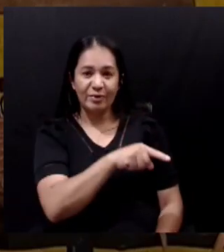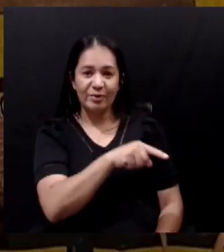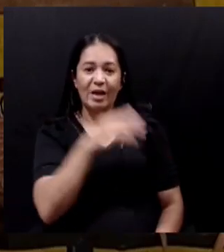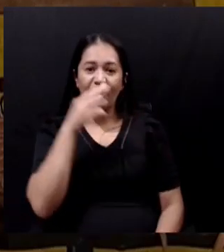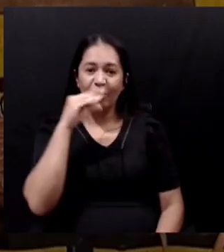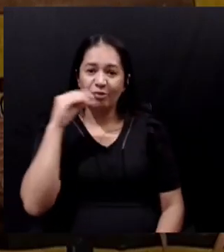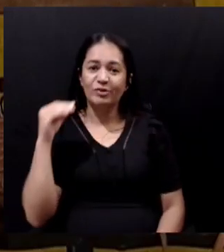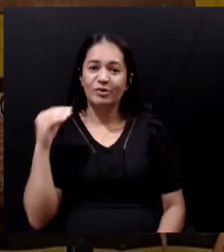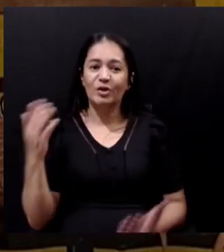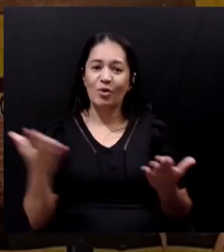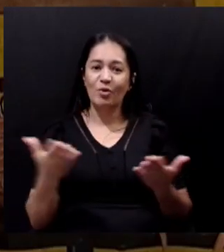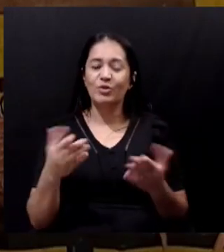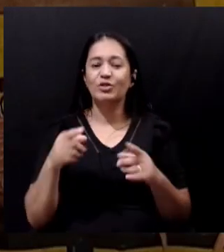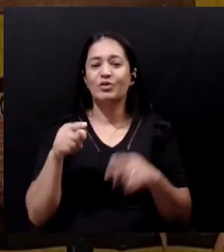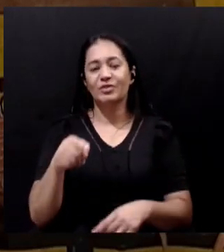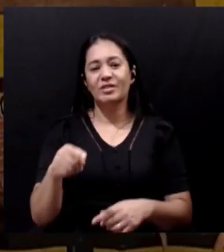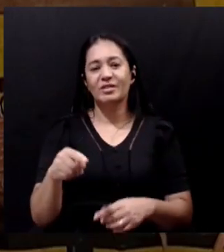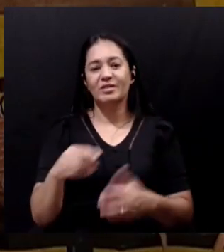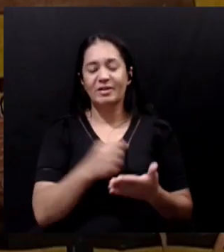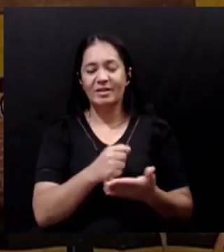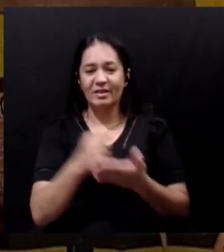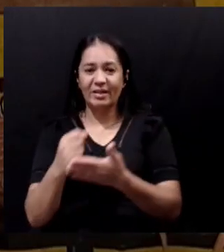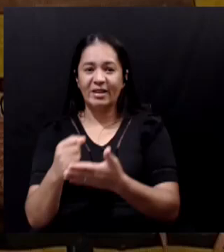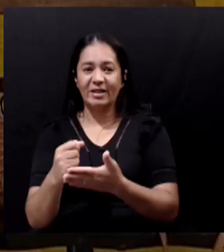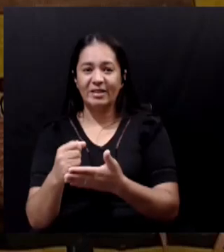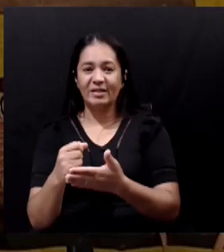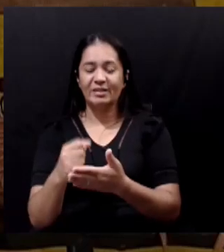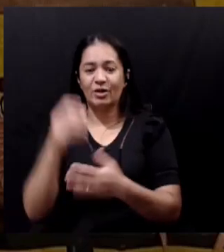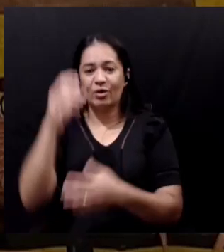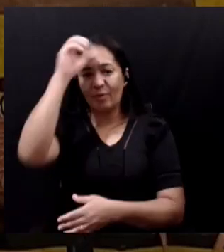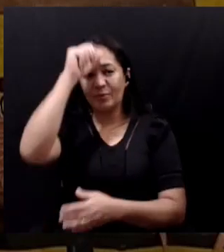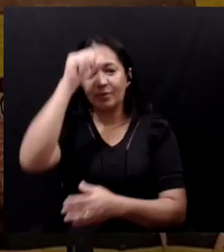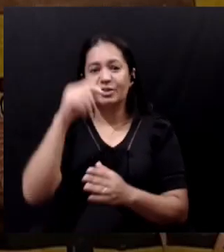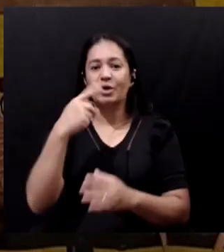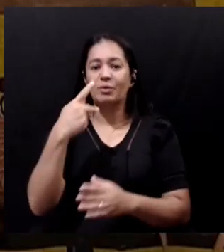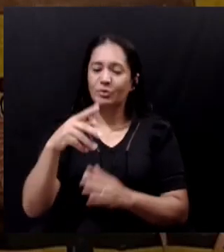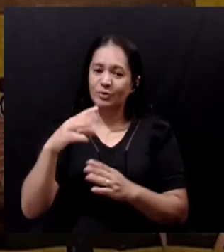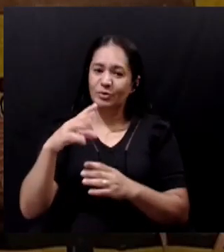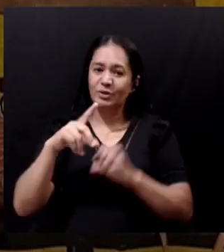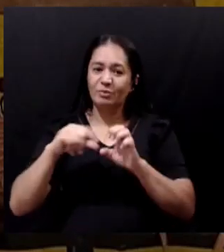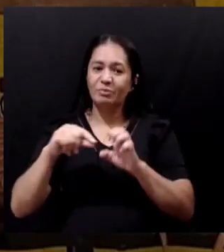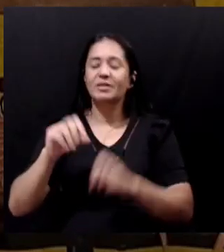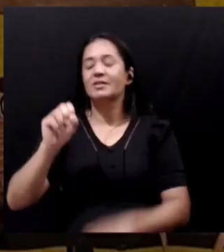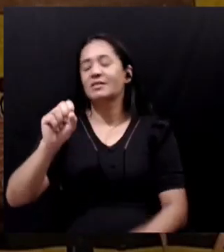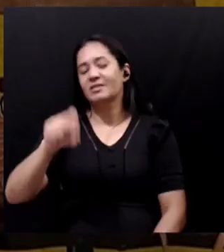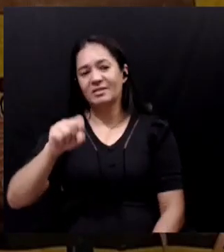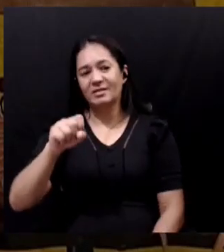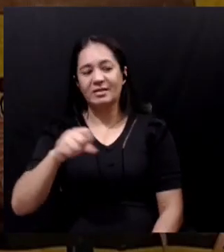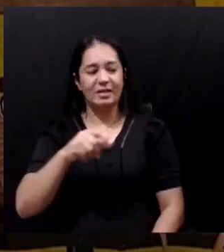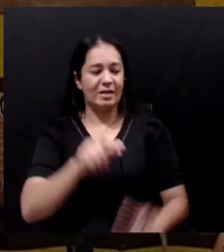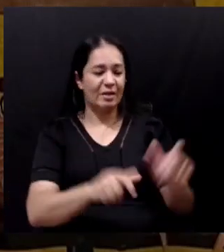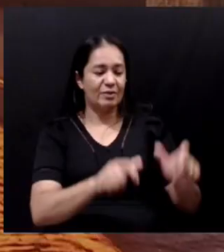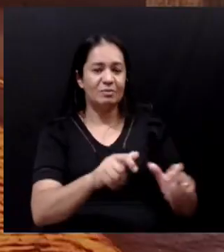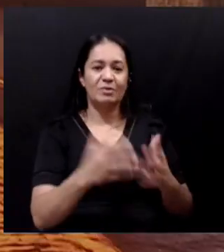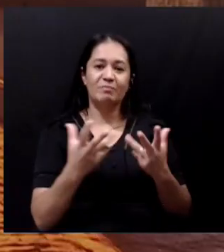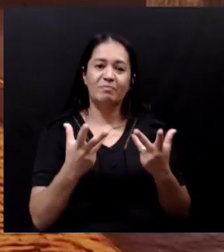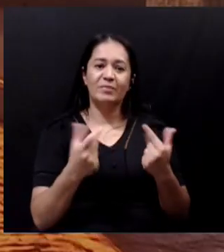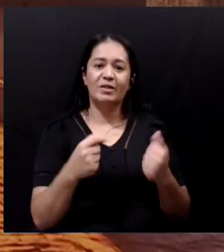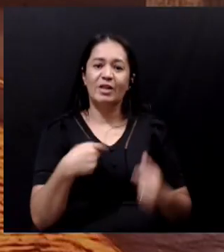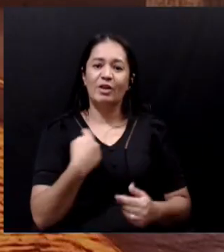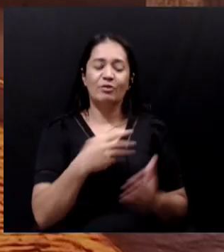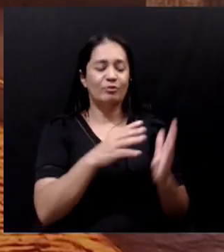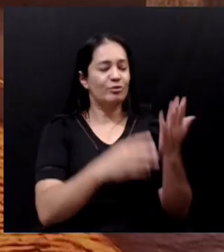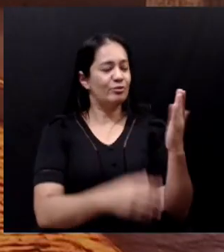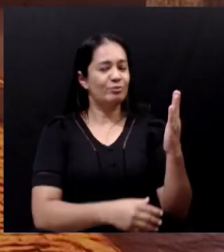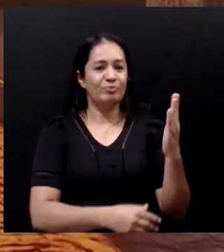você traz como esse aprendizado para o seu negócio. Sim. É umas pessoas maravilhosas e é nosso espelho, é eles. Como a